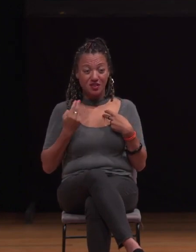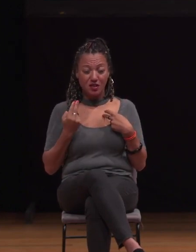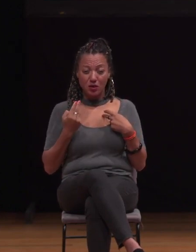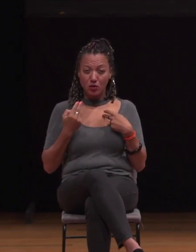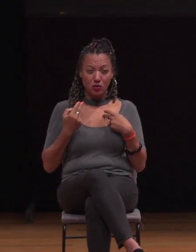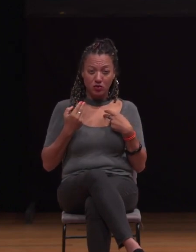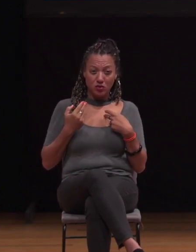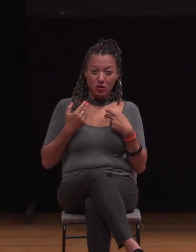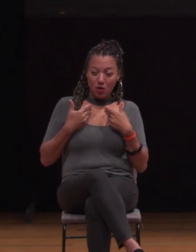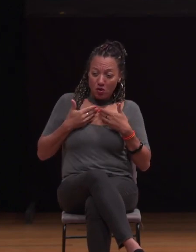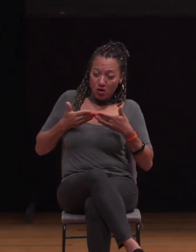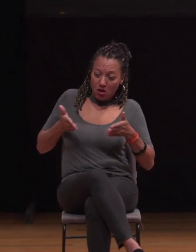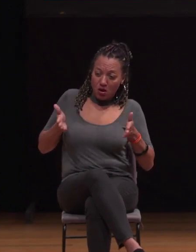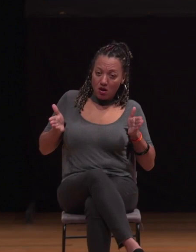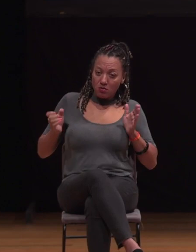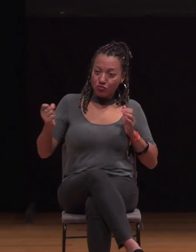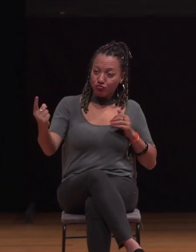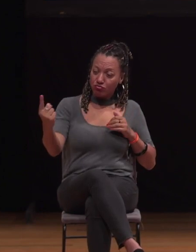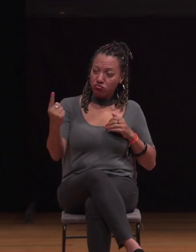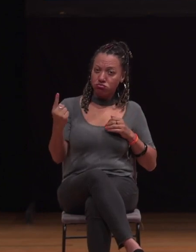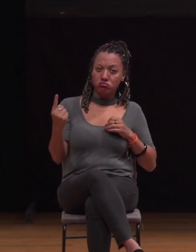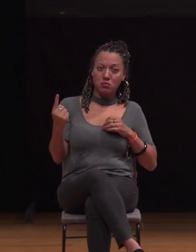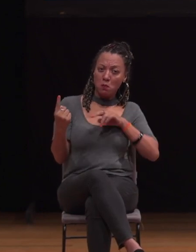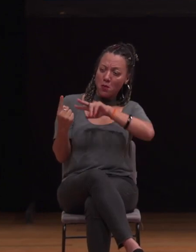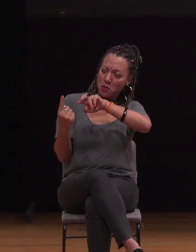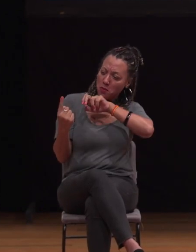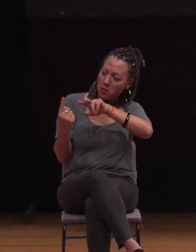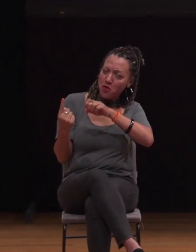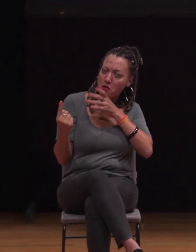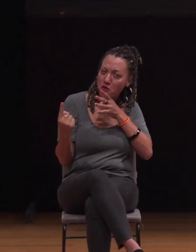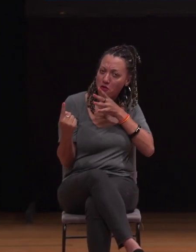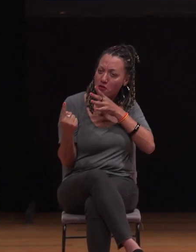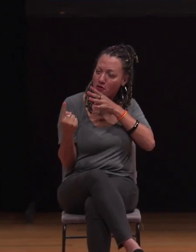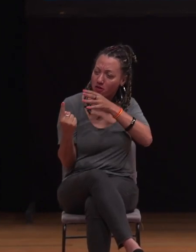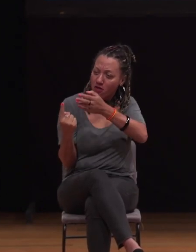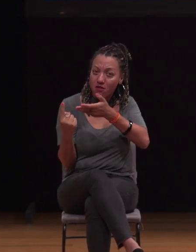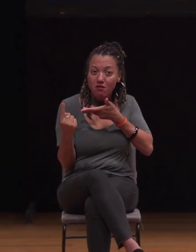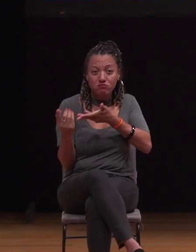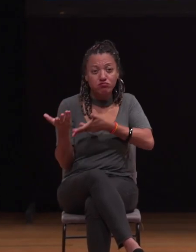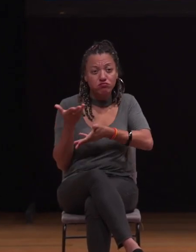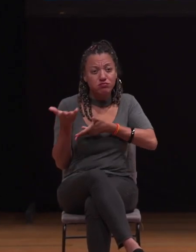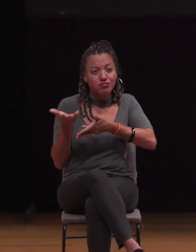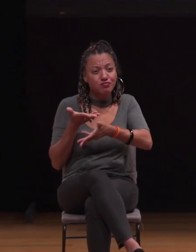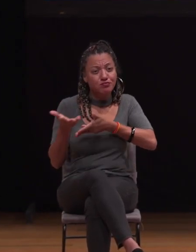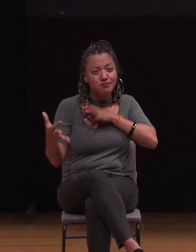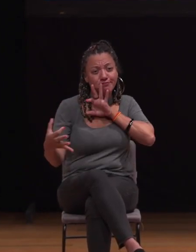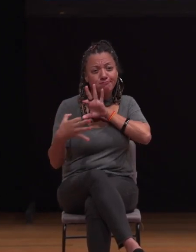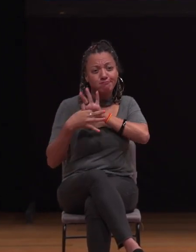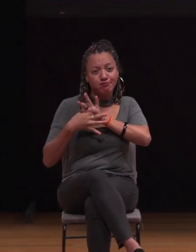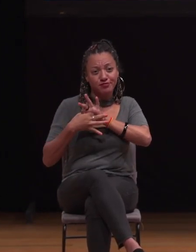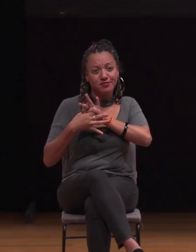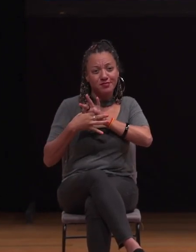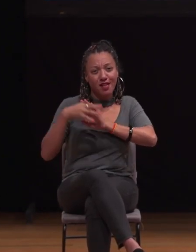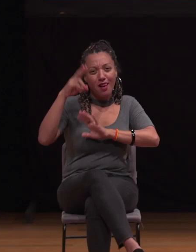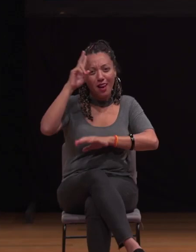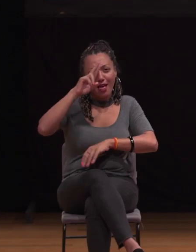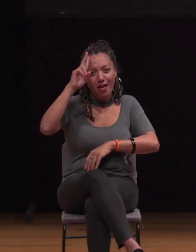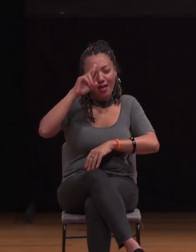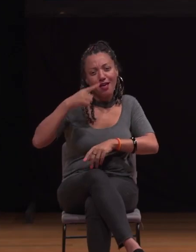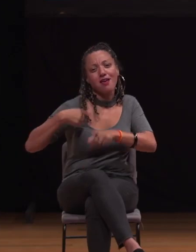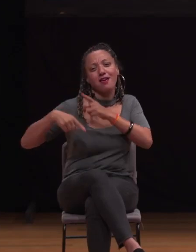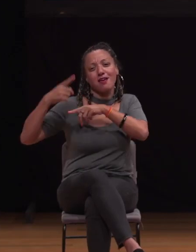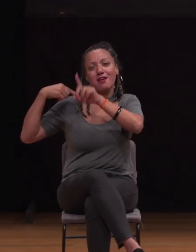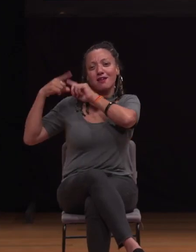essa pessoa na disposição pelo encontro, até se desfazer e vocês virarem lembrança e começar a estabelecer uma conexão entre isso. Pode parecer